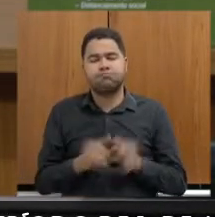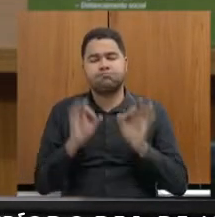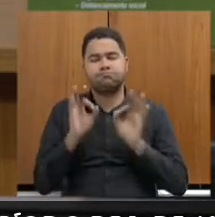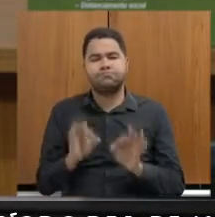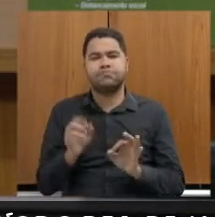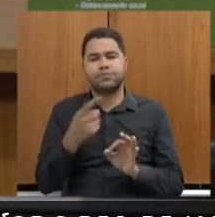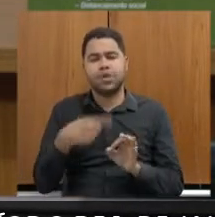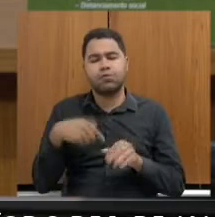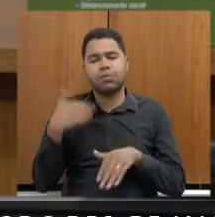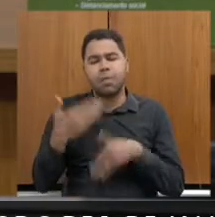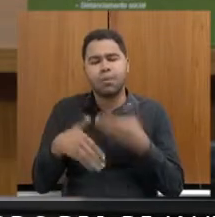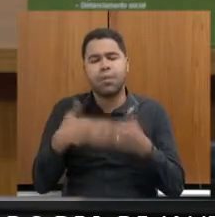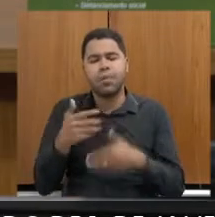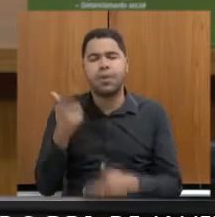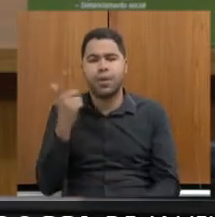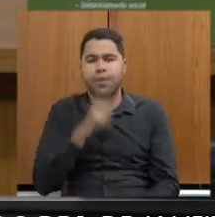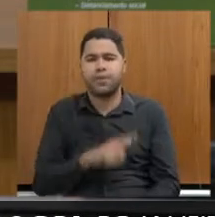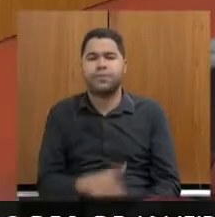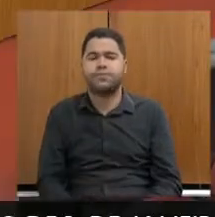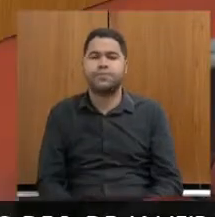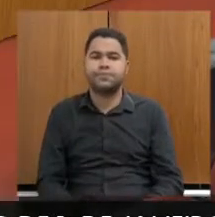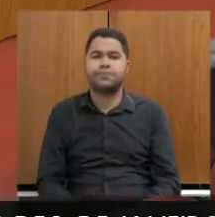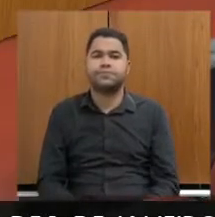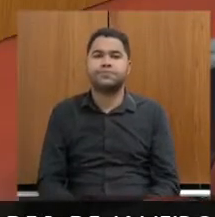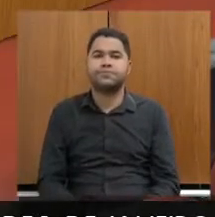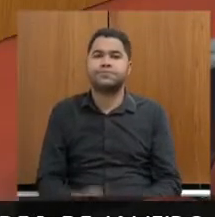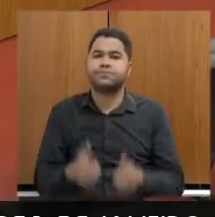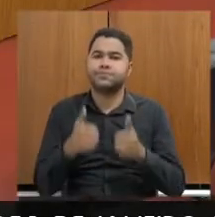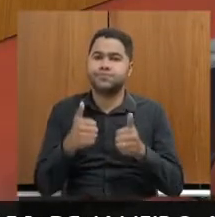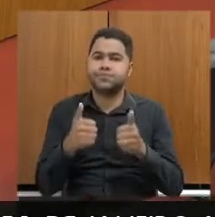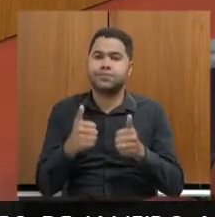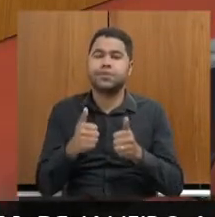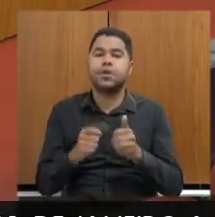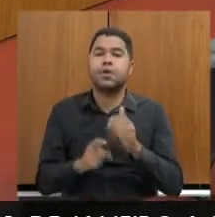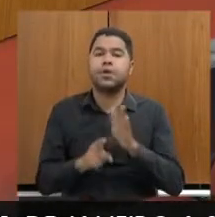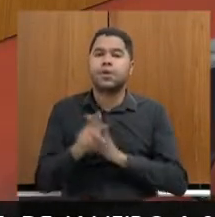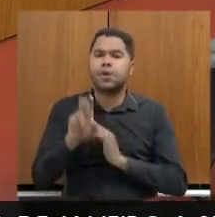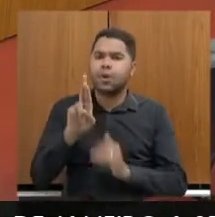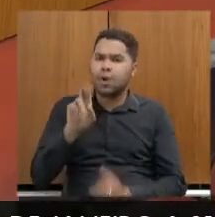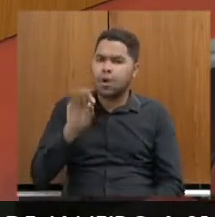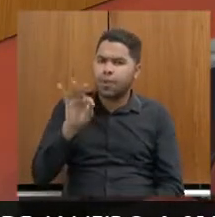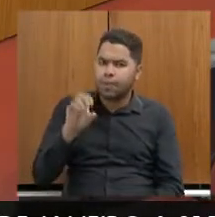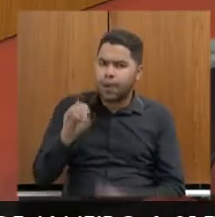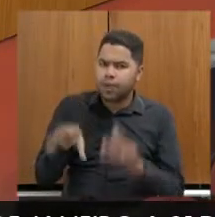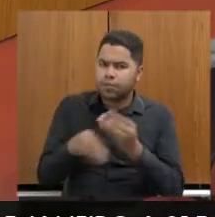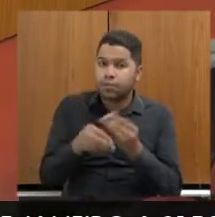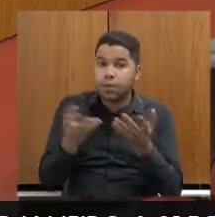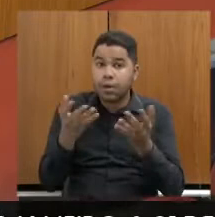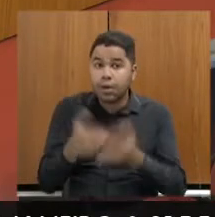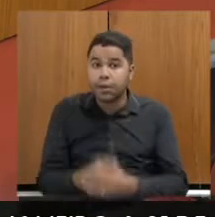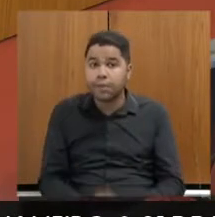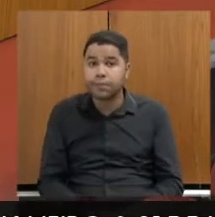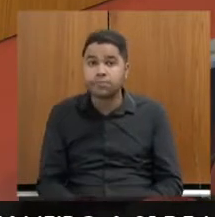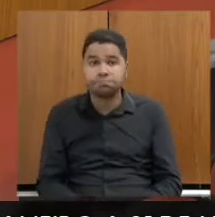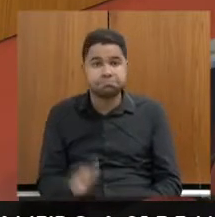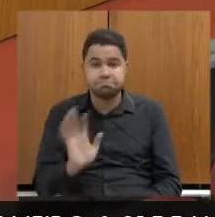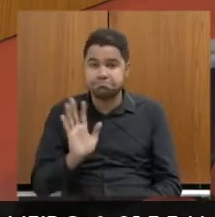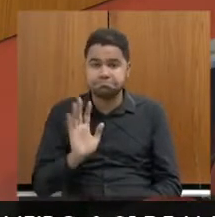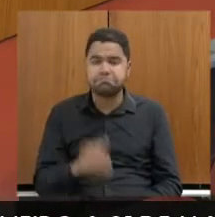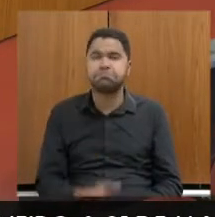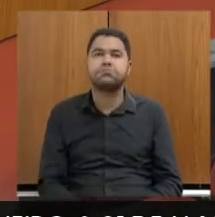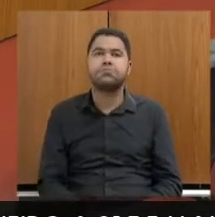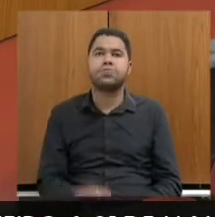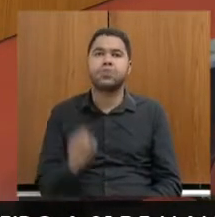certeza que nós vamos caminhar para isso e também eu pergunto Roberto você quer completar tá bom